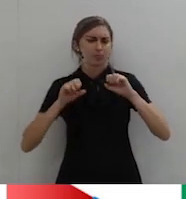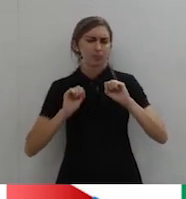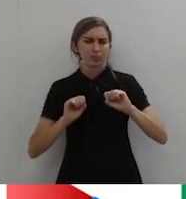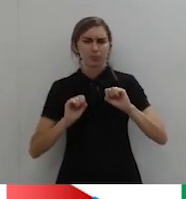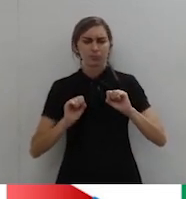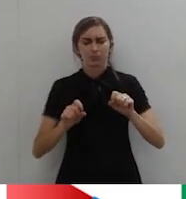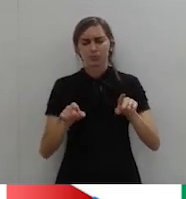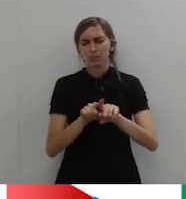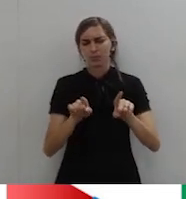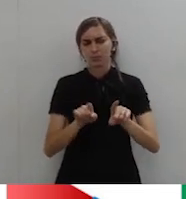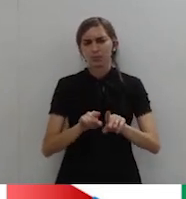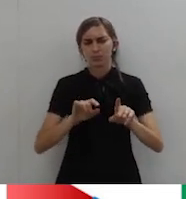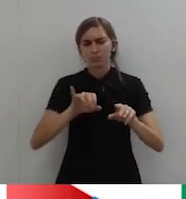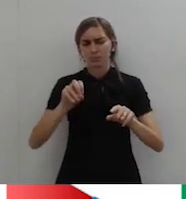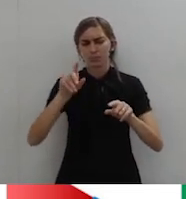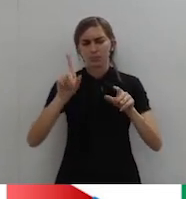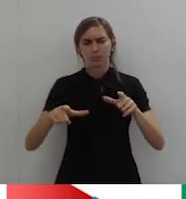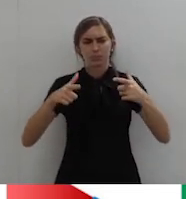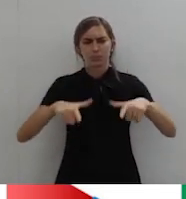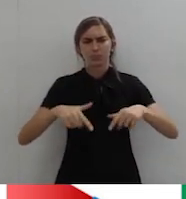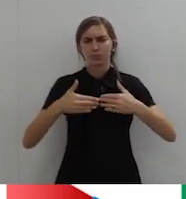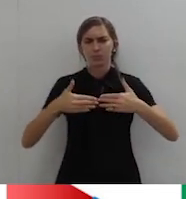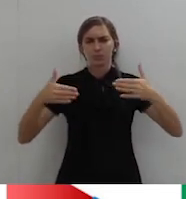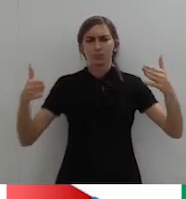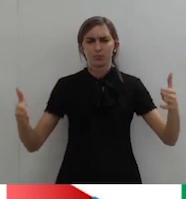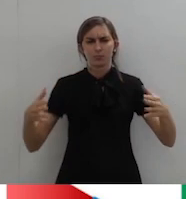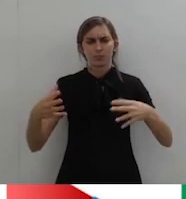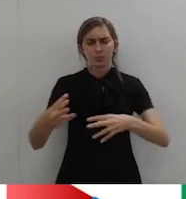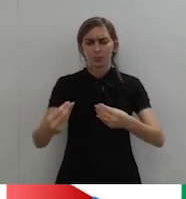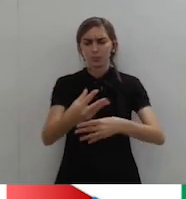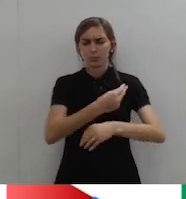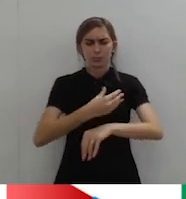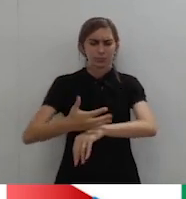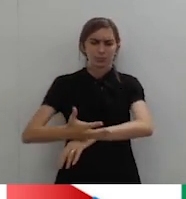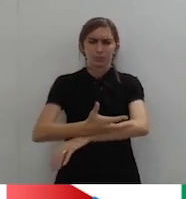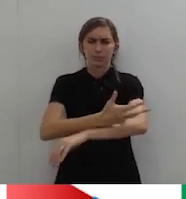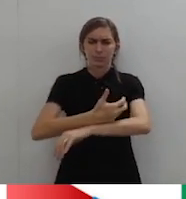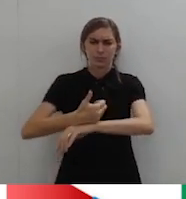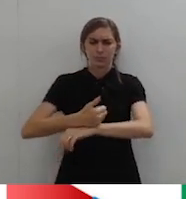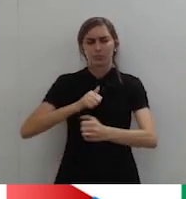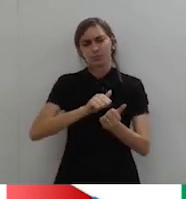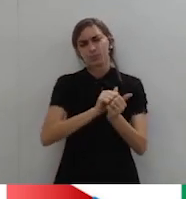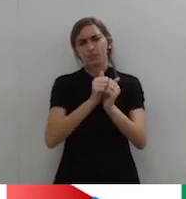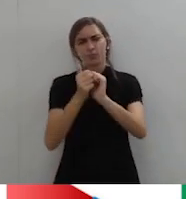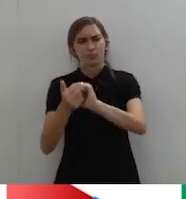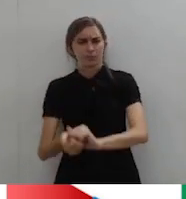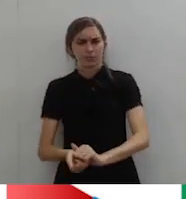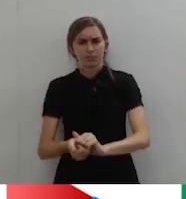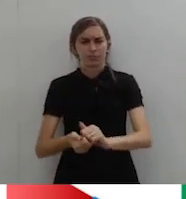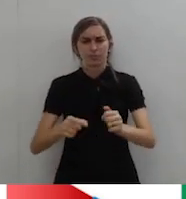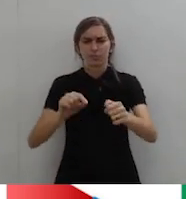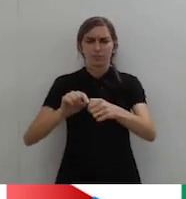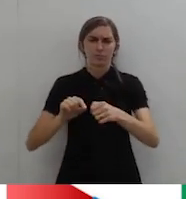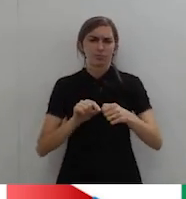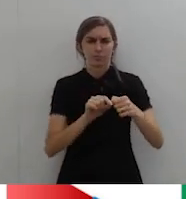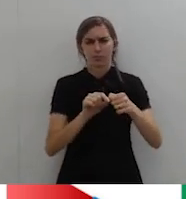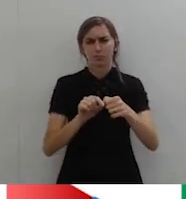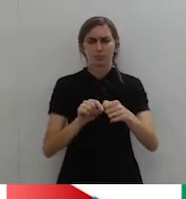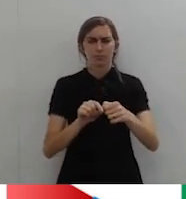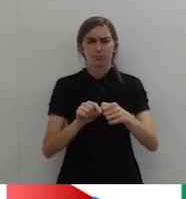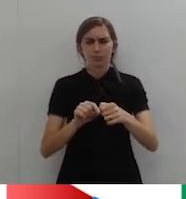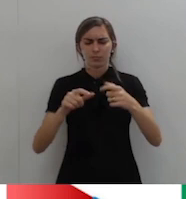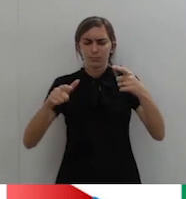Pode ser considerado também jogo em local aberto, porque muitas praças já se adequaram e já